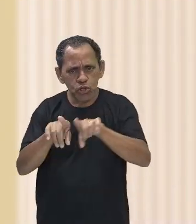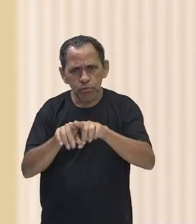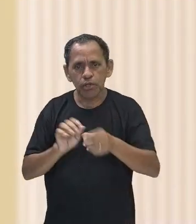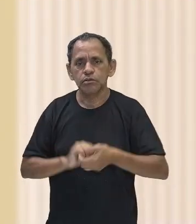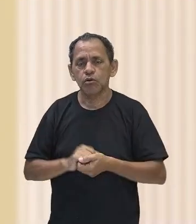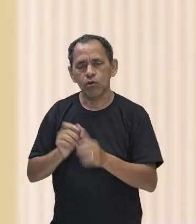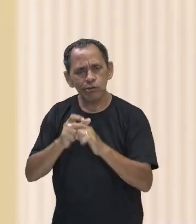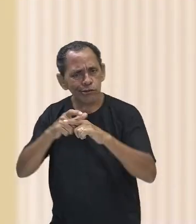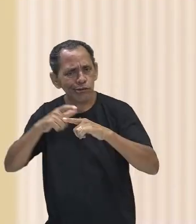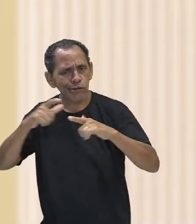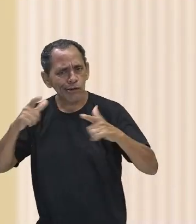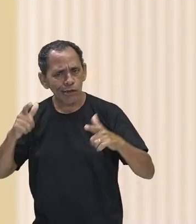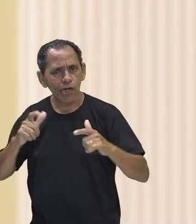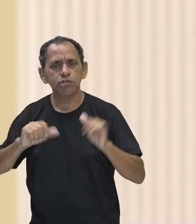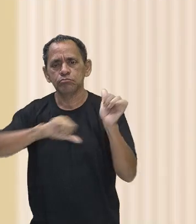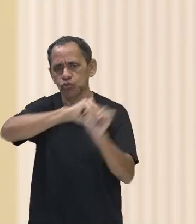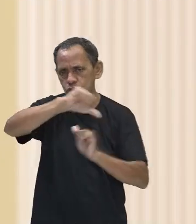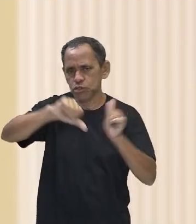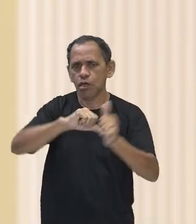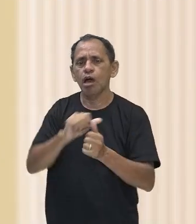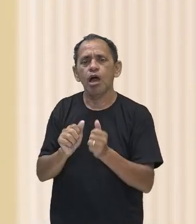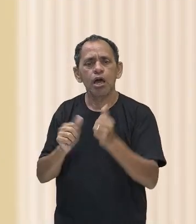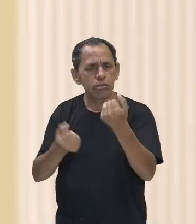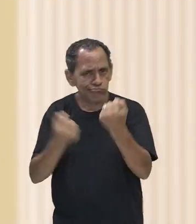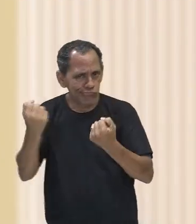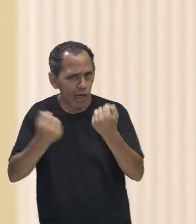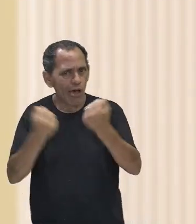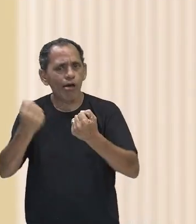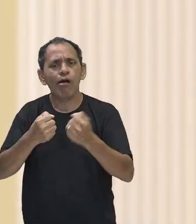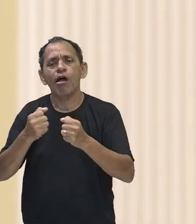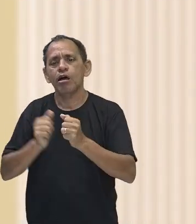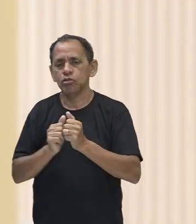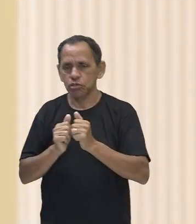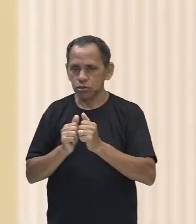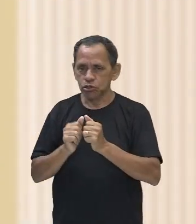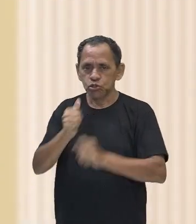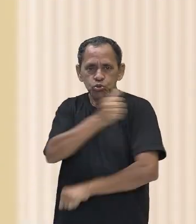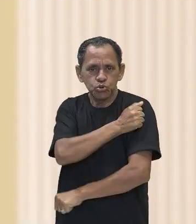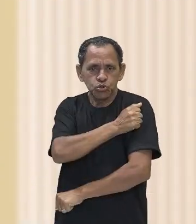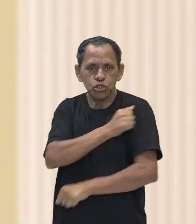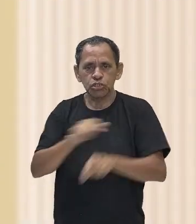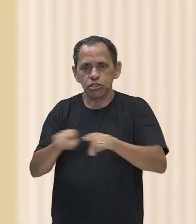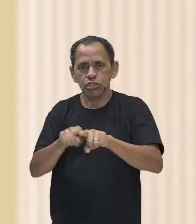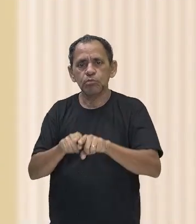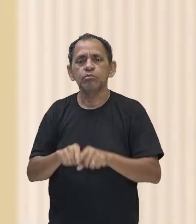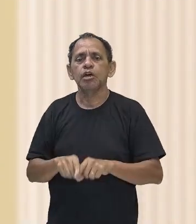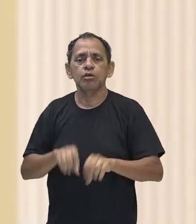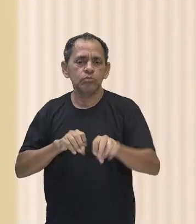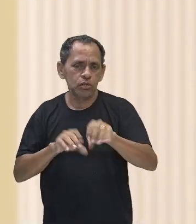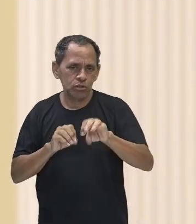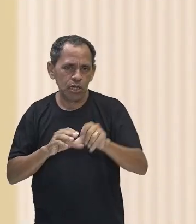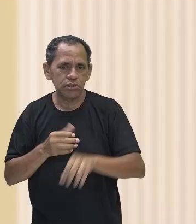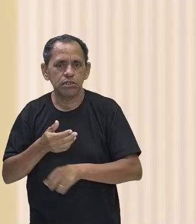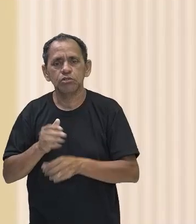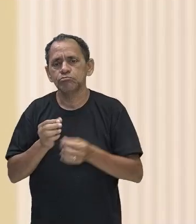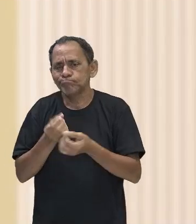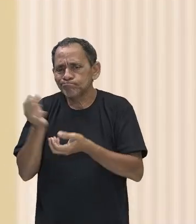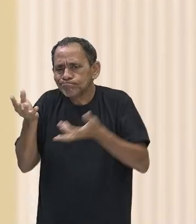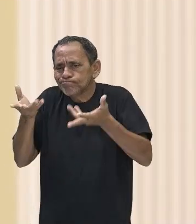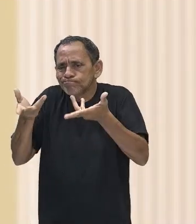pelo transporte, né, para os estudantes, por uma educação de mais qualidade, são sempre aquelas,